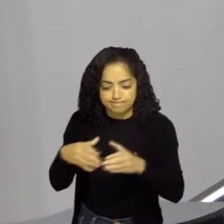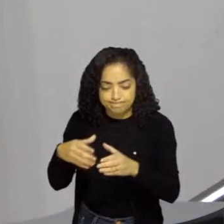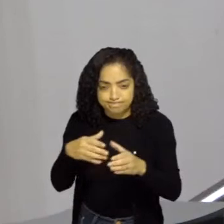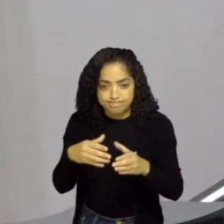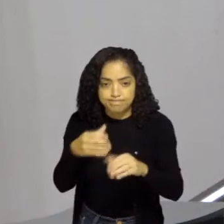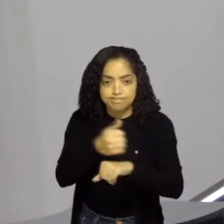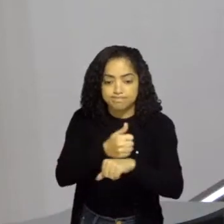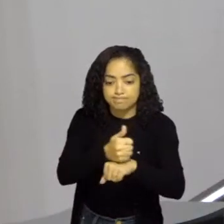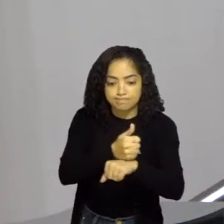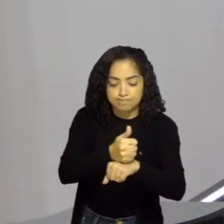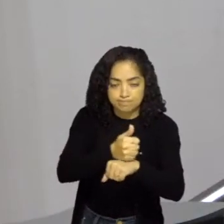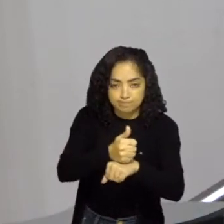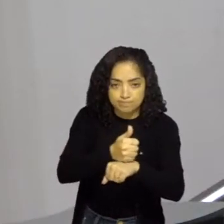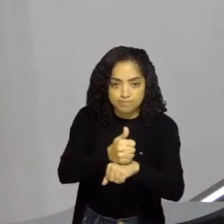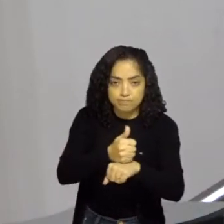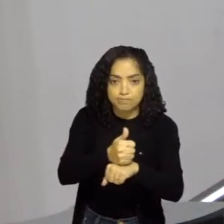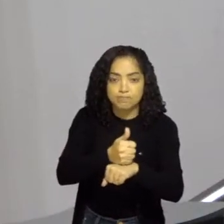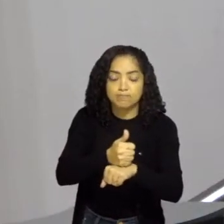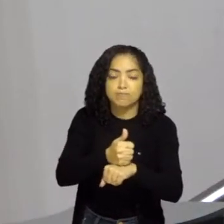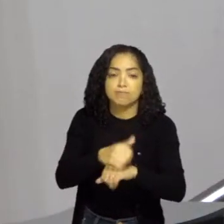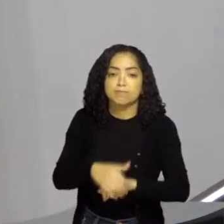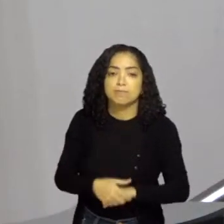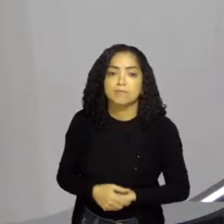multiprofissionais e forças-tarefas,